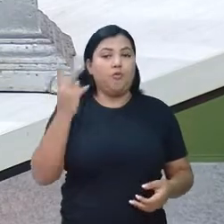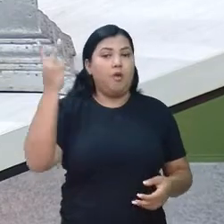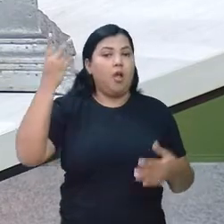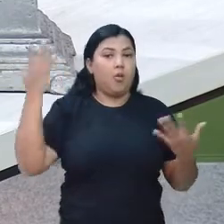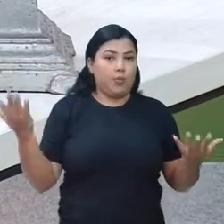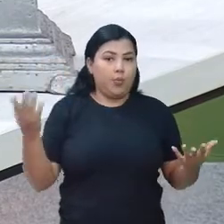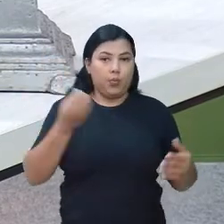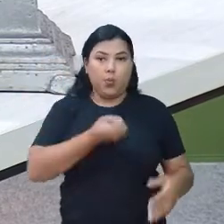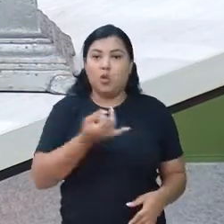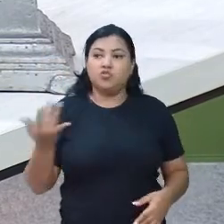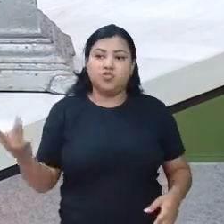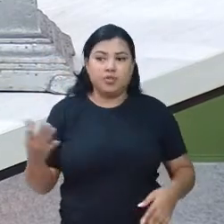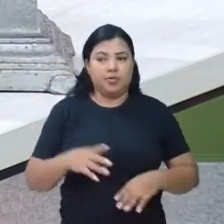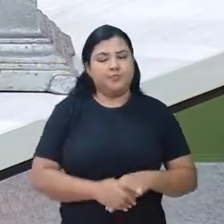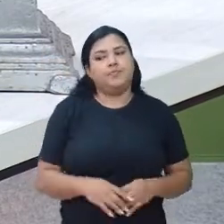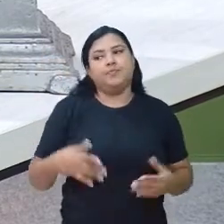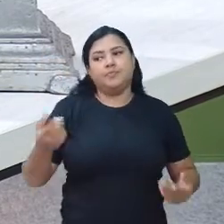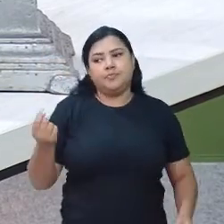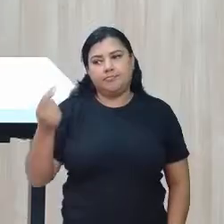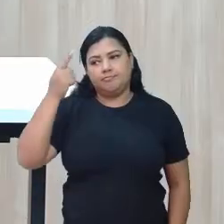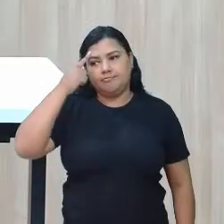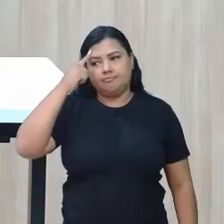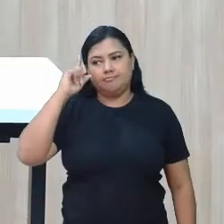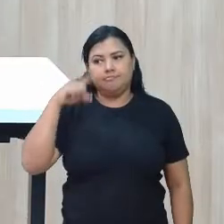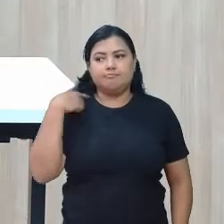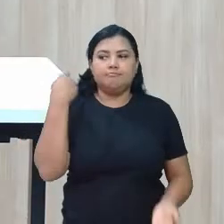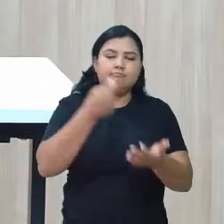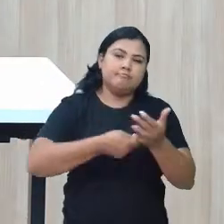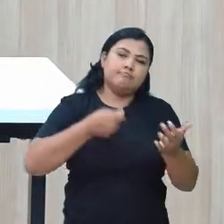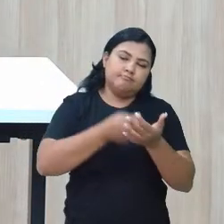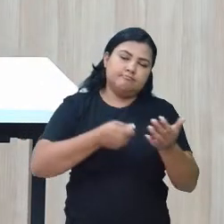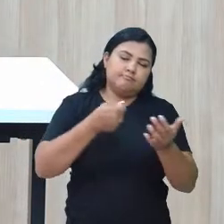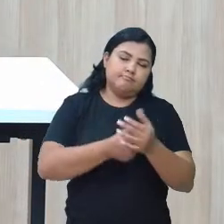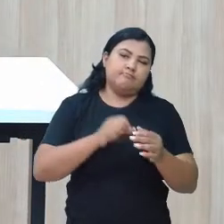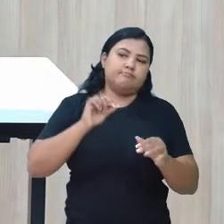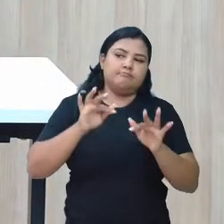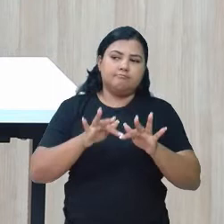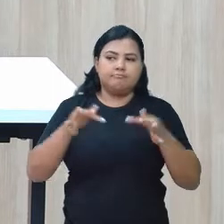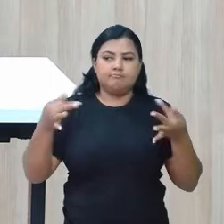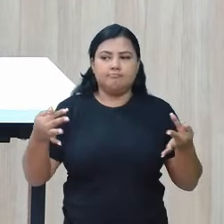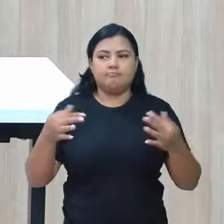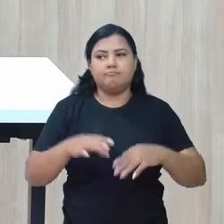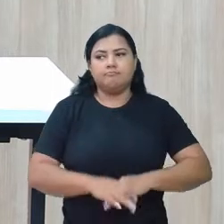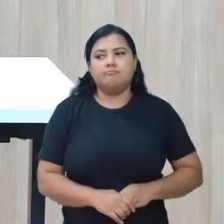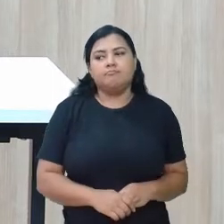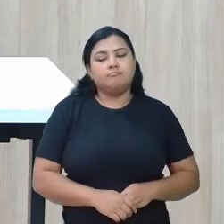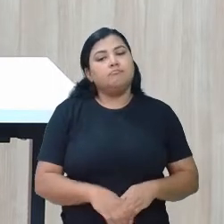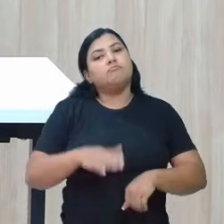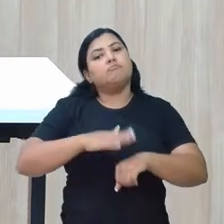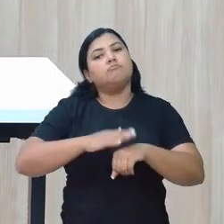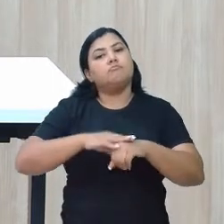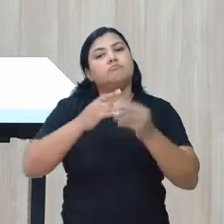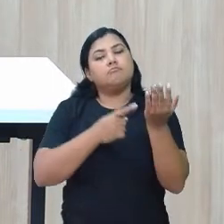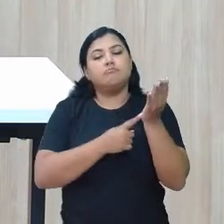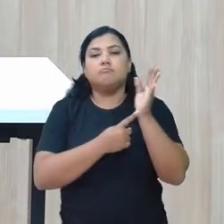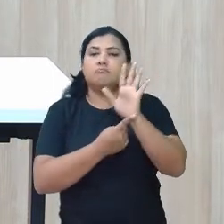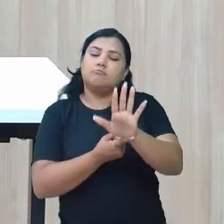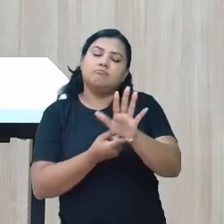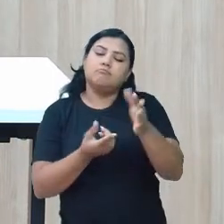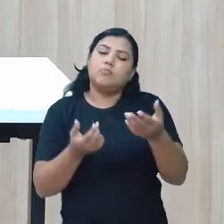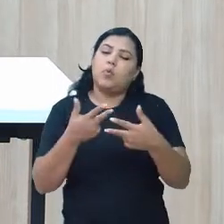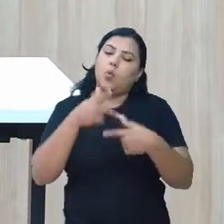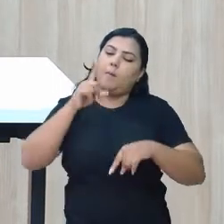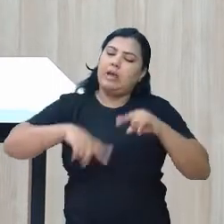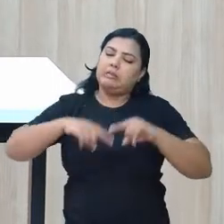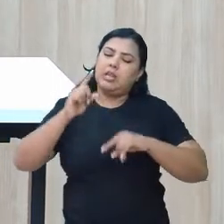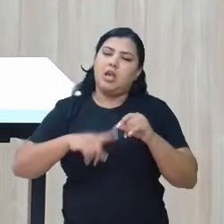desconhecido. Então, essa ideia que a gente vai tentar estabelecer aí é simplesmente o seguinte, quando eu coloco elementos